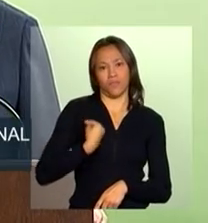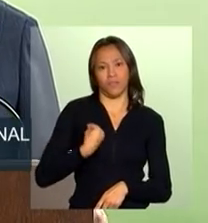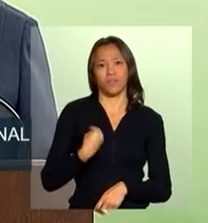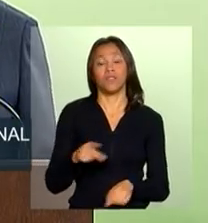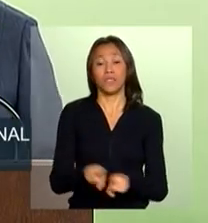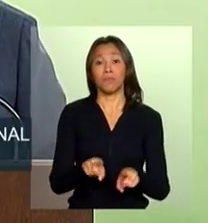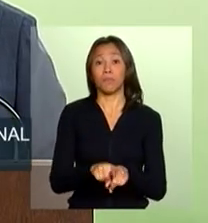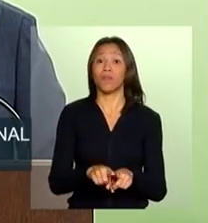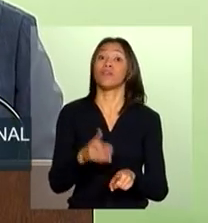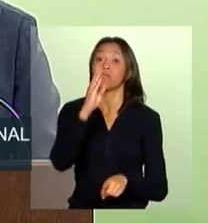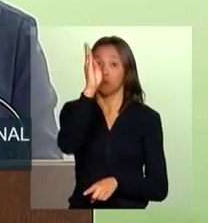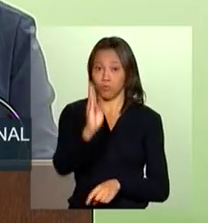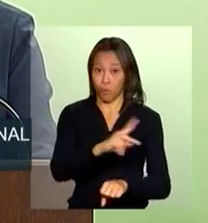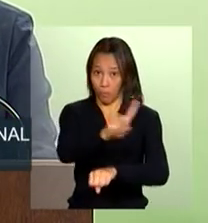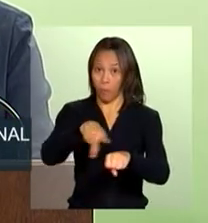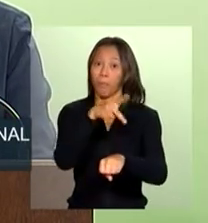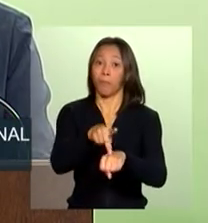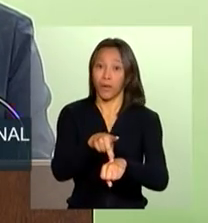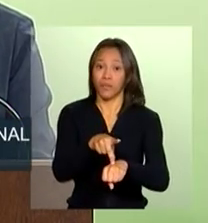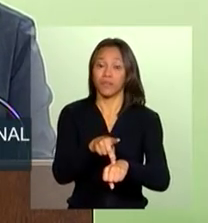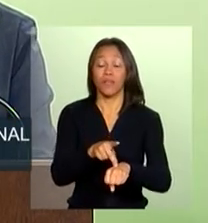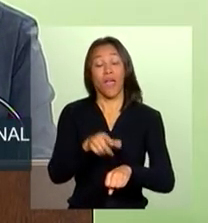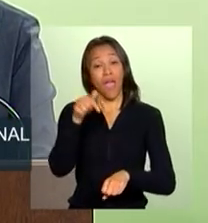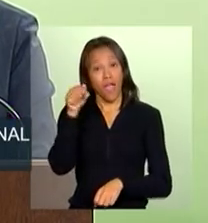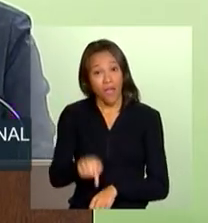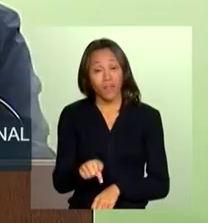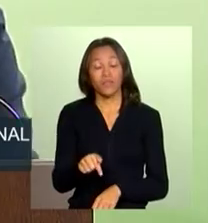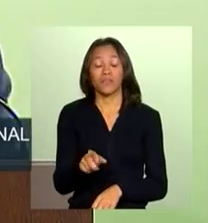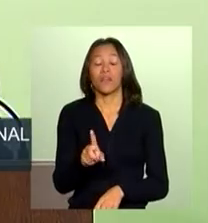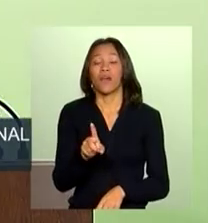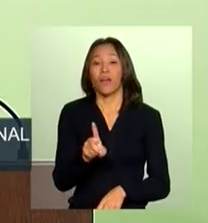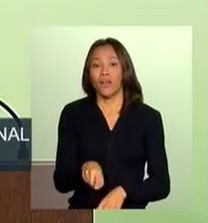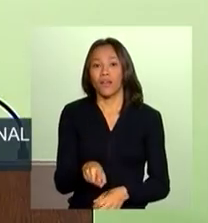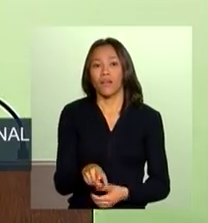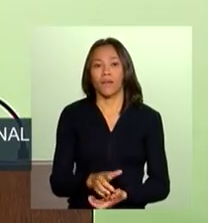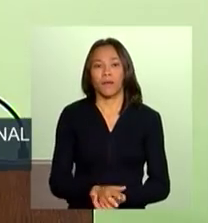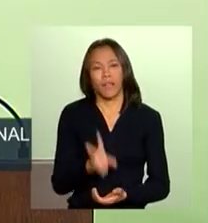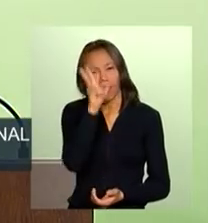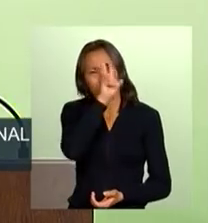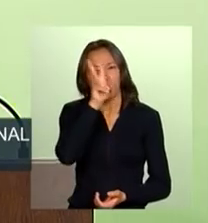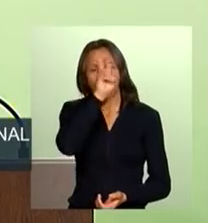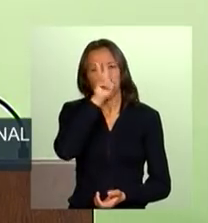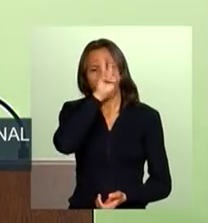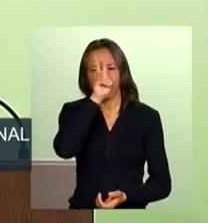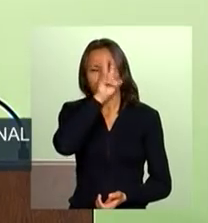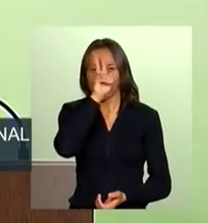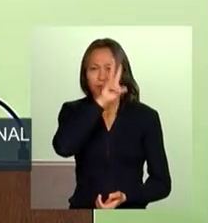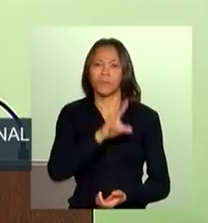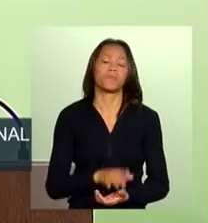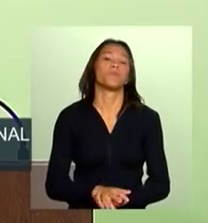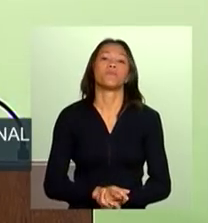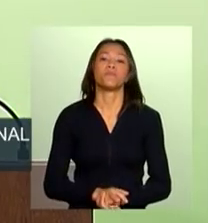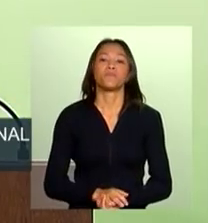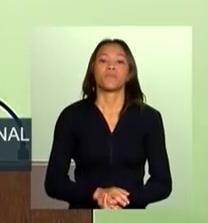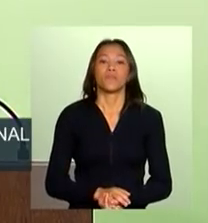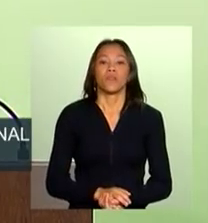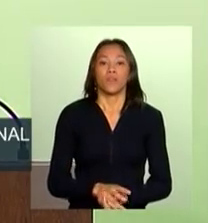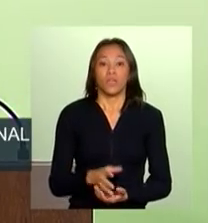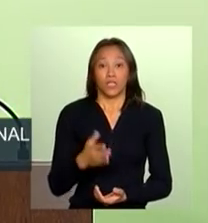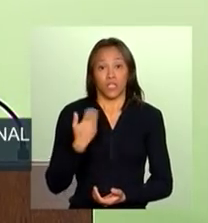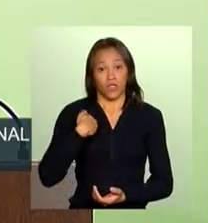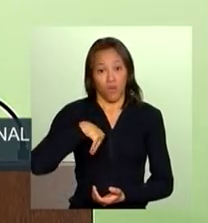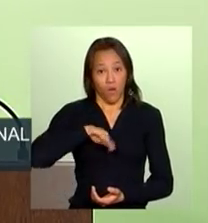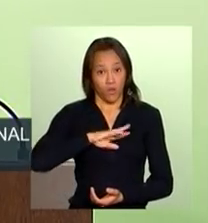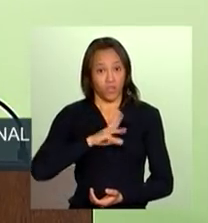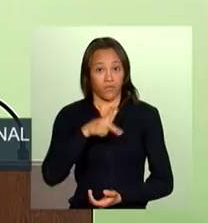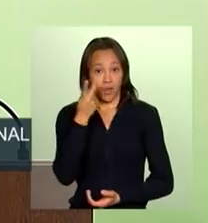nosso país. Talvez seja, lembrando os nossos hinos, uma maneira de